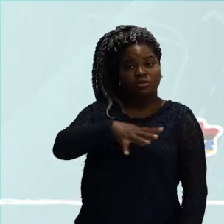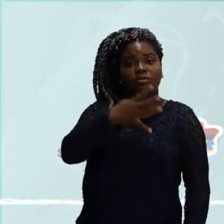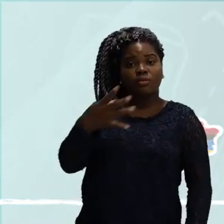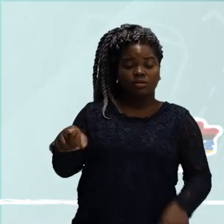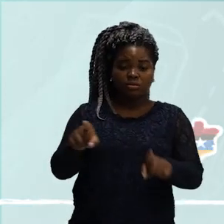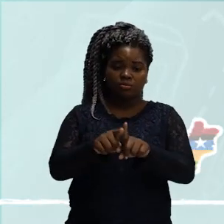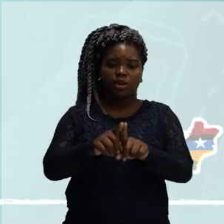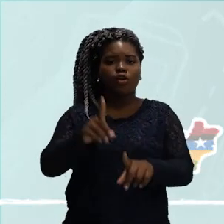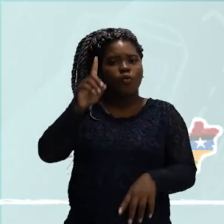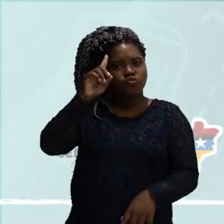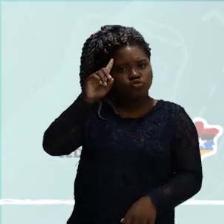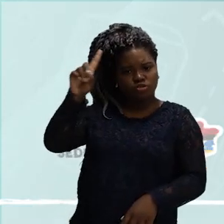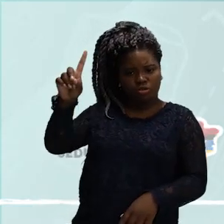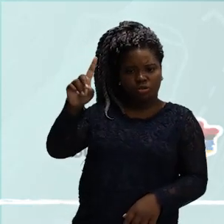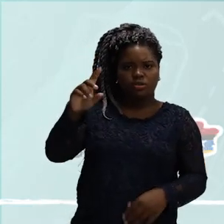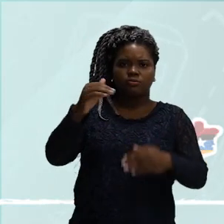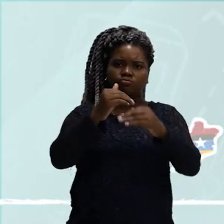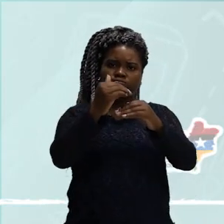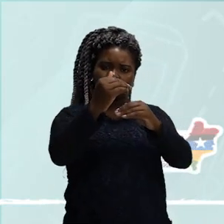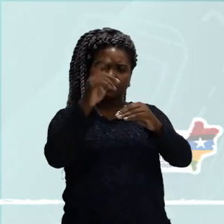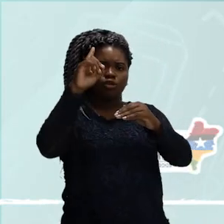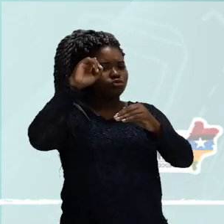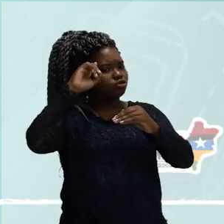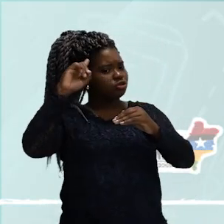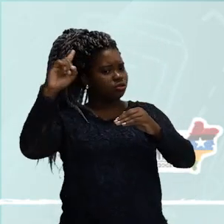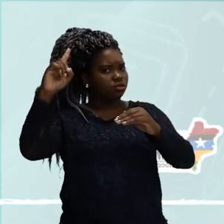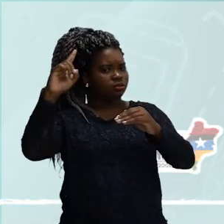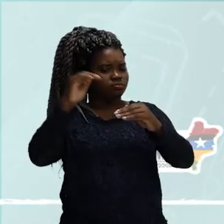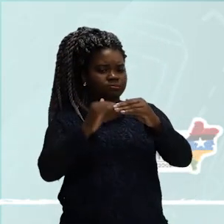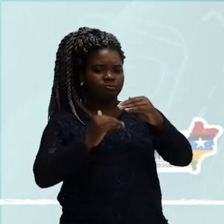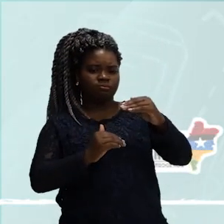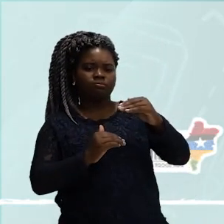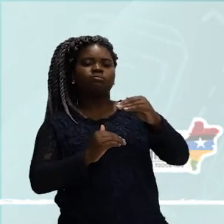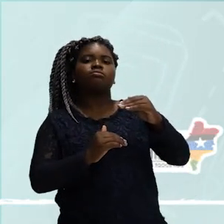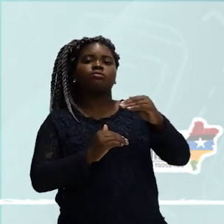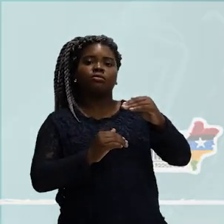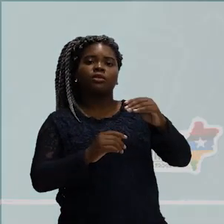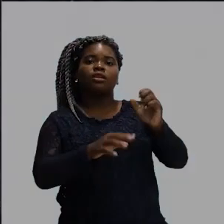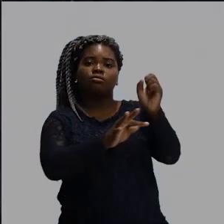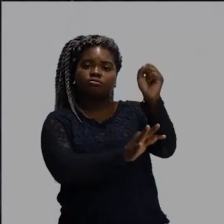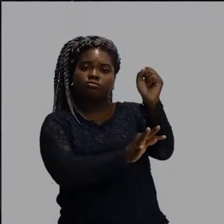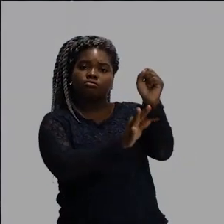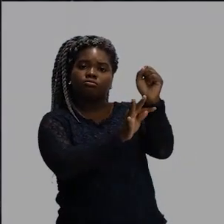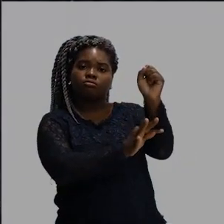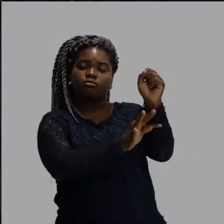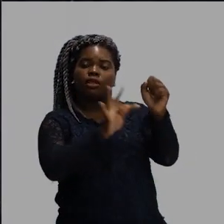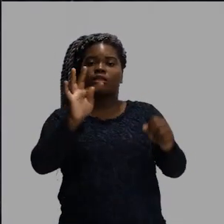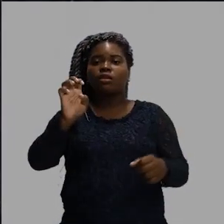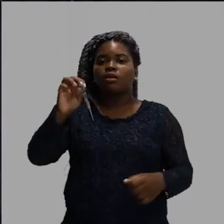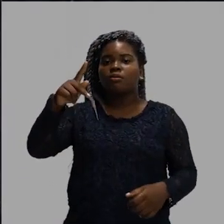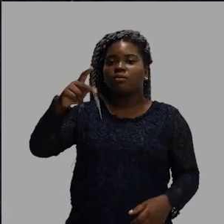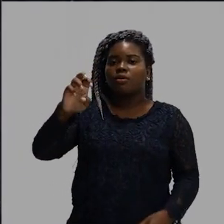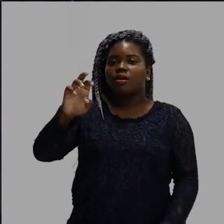informação. Tá? Um assunto bastante importante, presente no nosso dia a dia, que vale a pena a gente estudar um pouquinho.